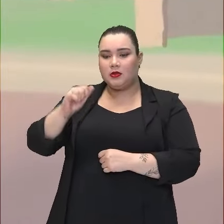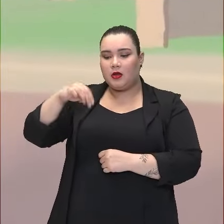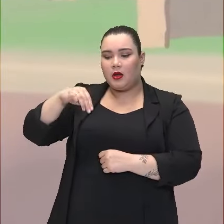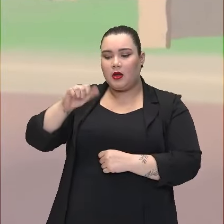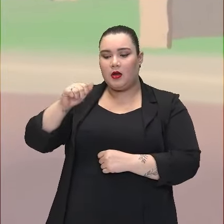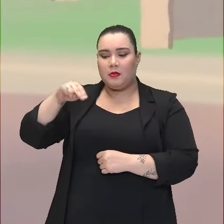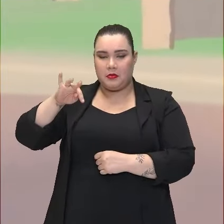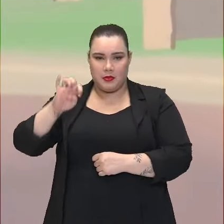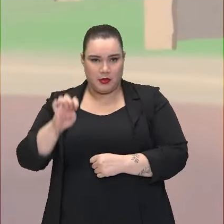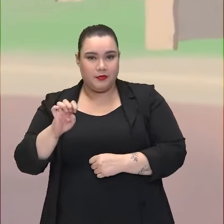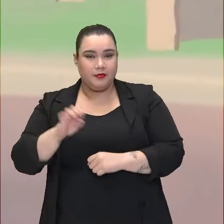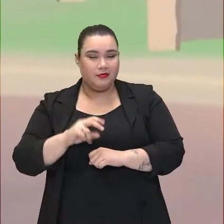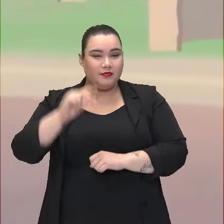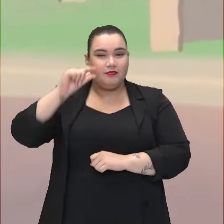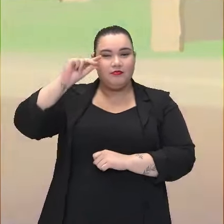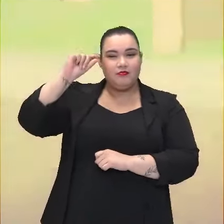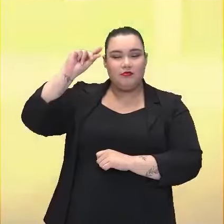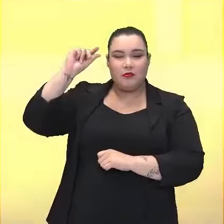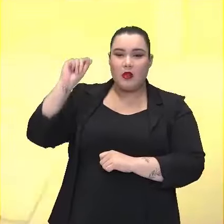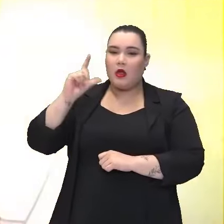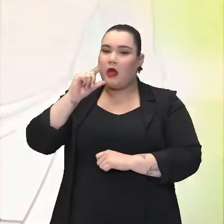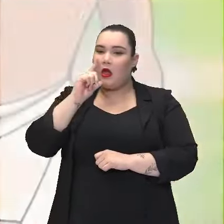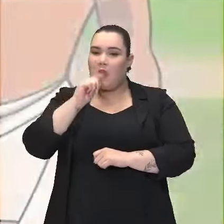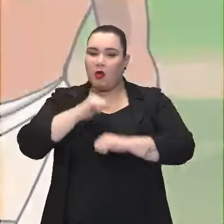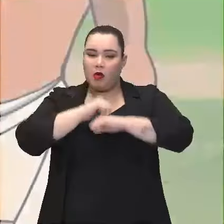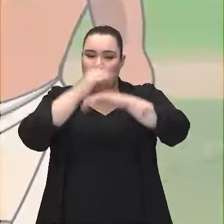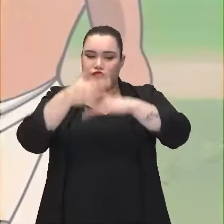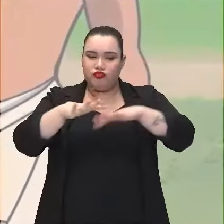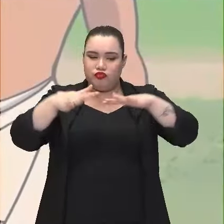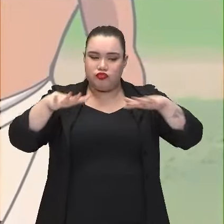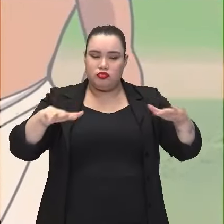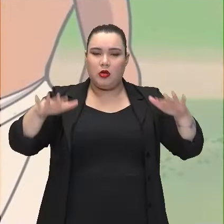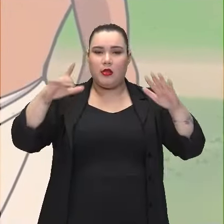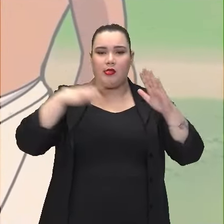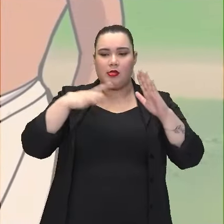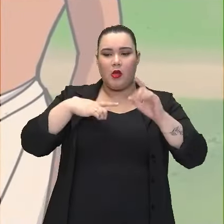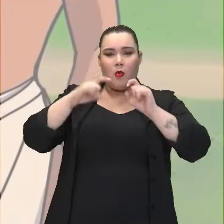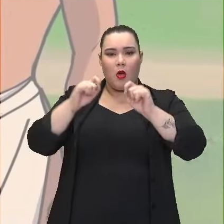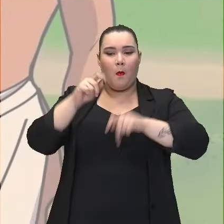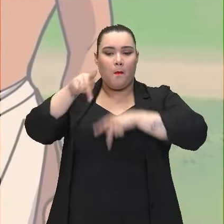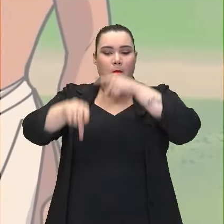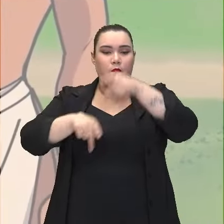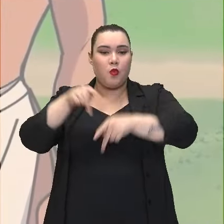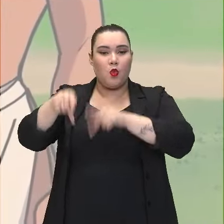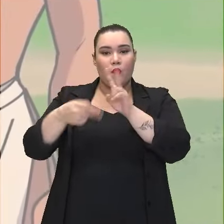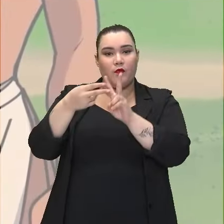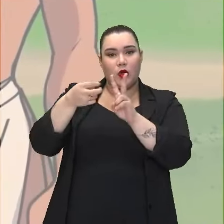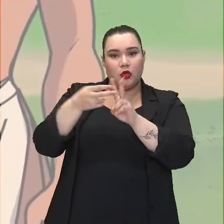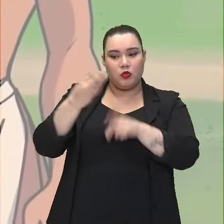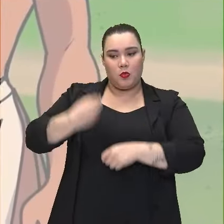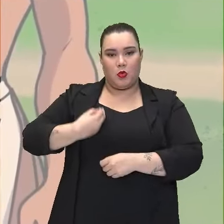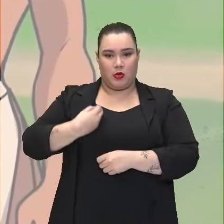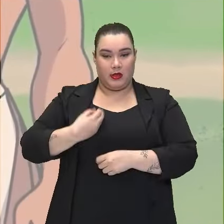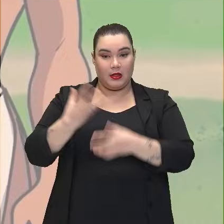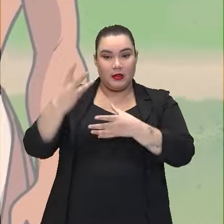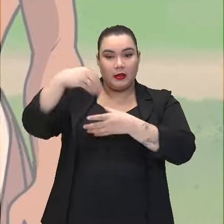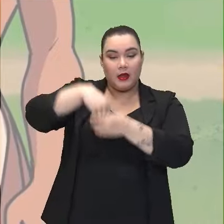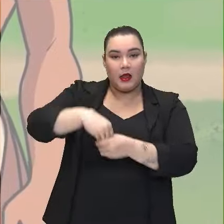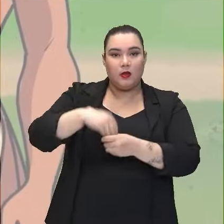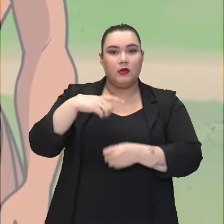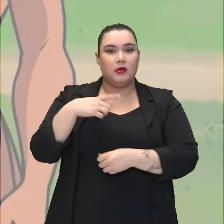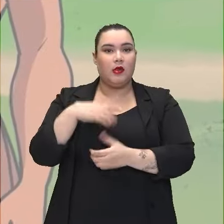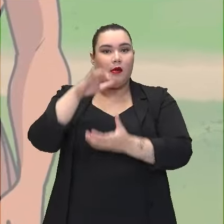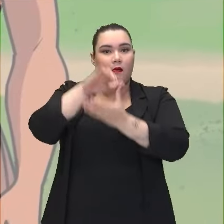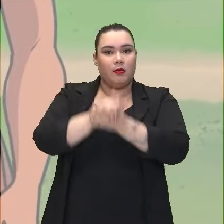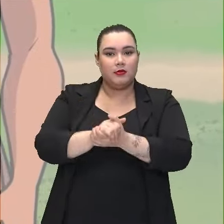vivia à beira de um rio uma tribo de índios. Dela fazia parte um casal muito feliz, Itajibá e